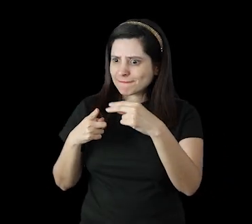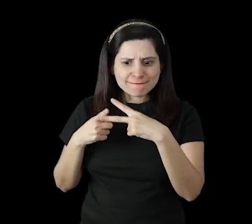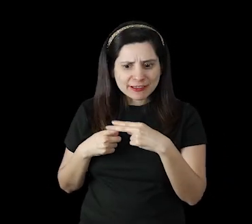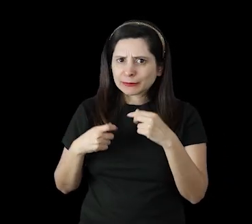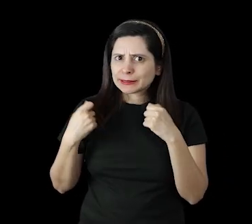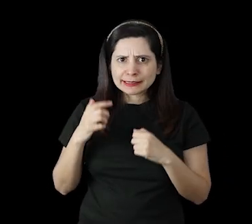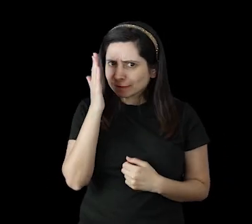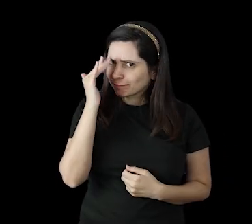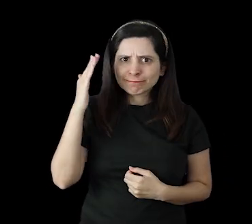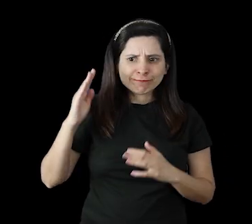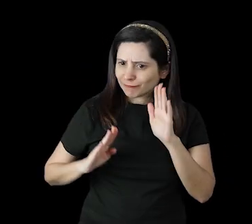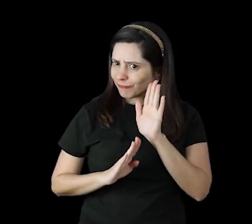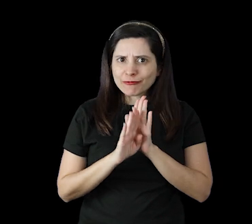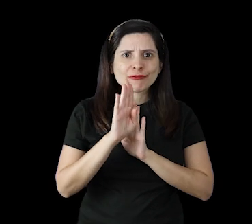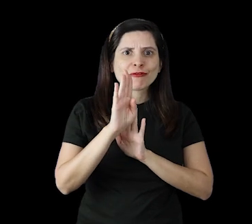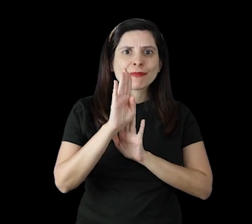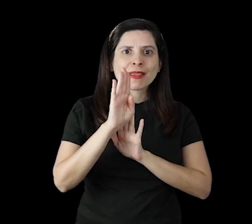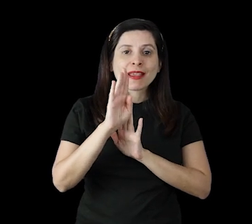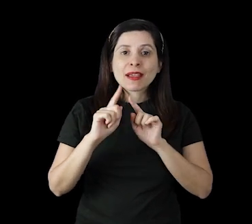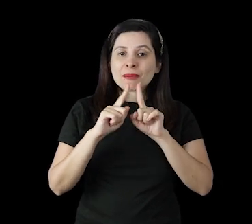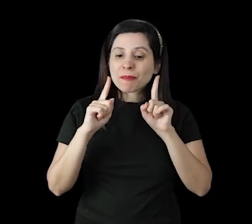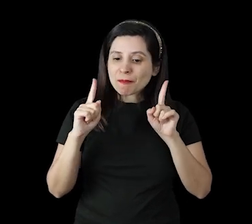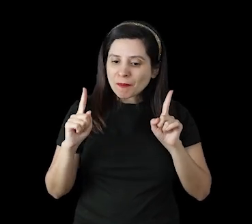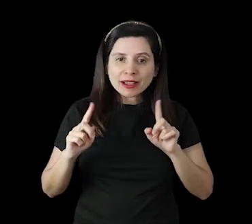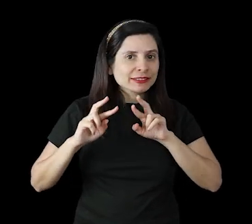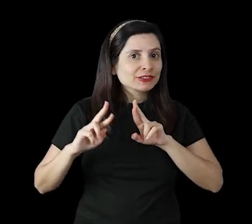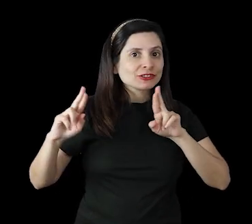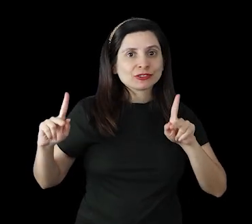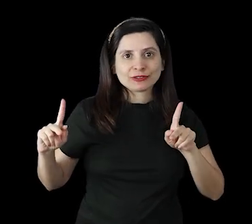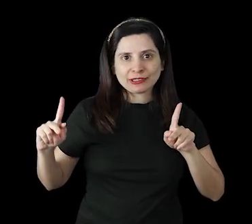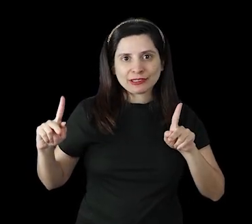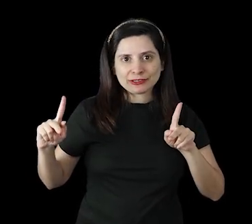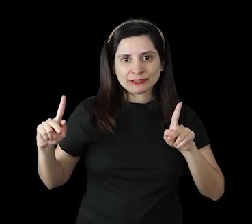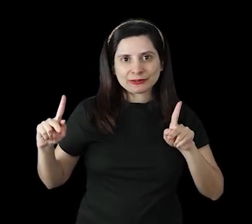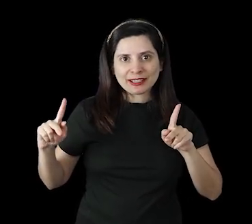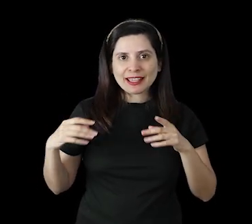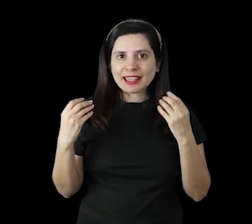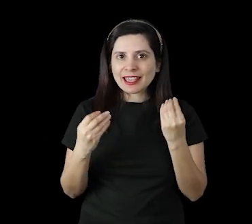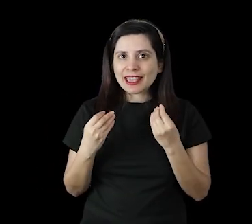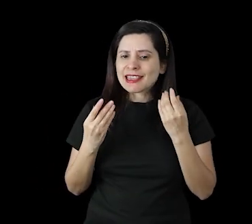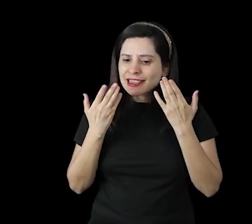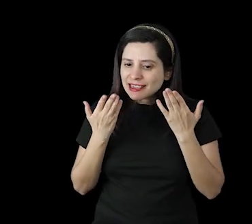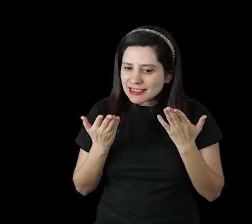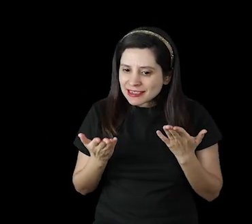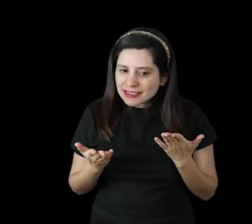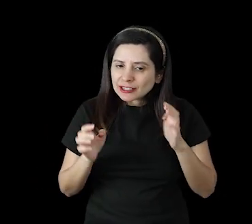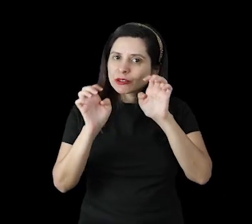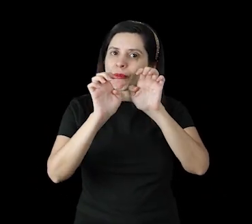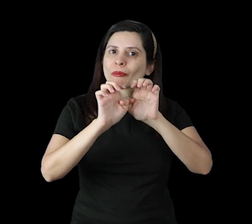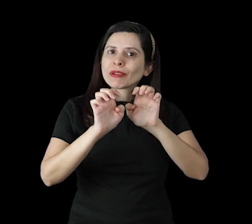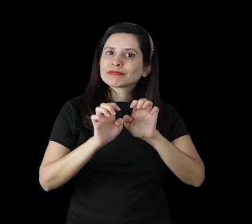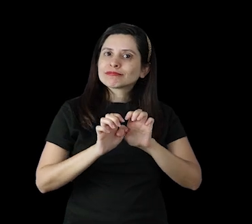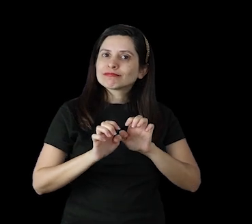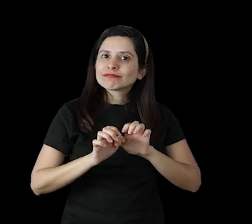fazer sucesso, mas de formas totalmente diferentes. E isso é uma estrutura nossa, né,